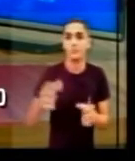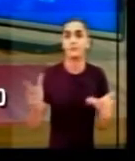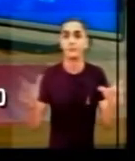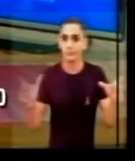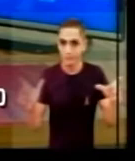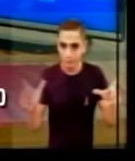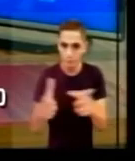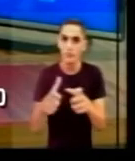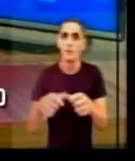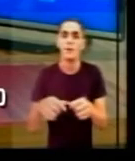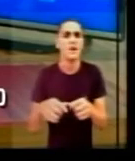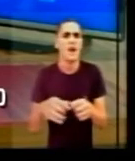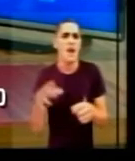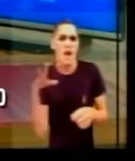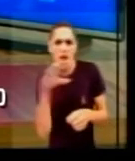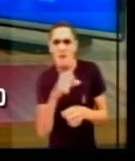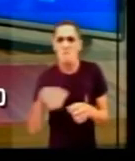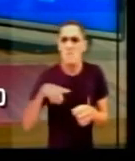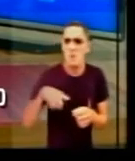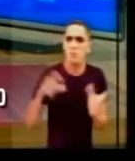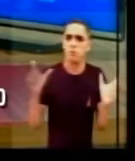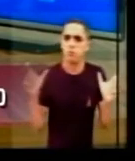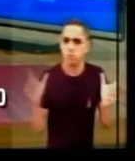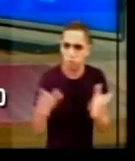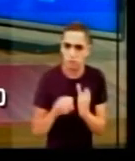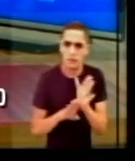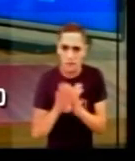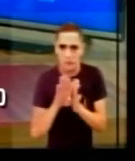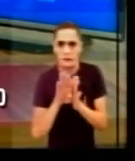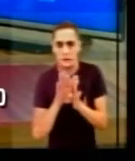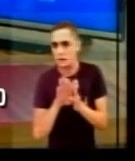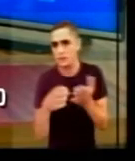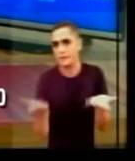a subir, que era reflexo